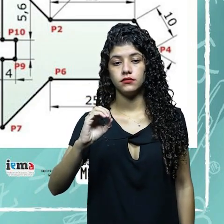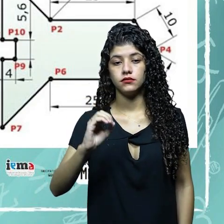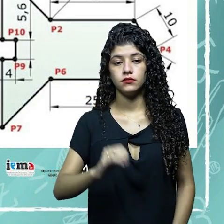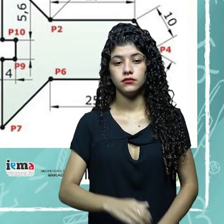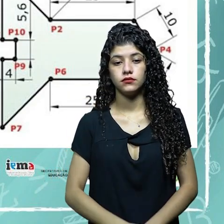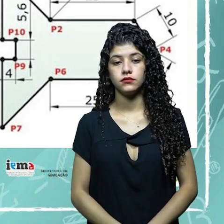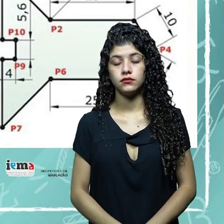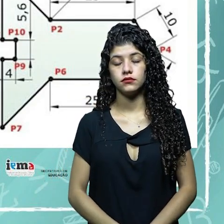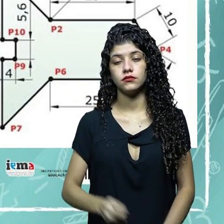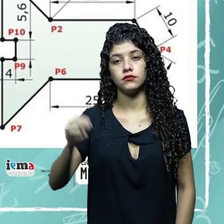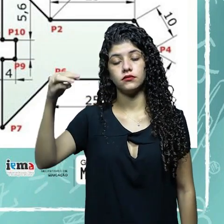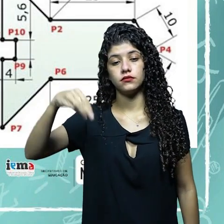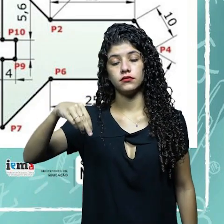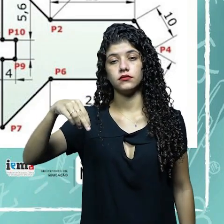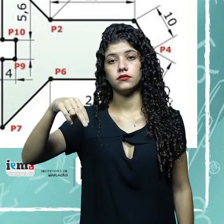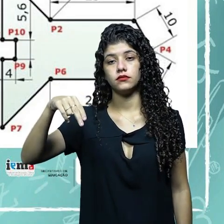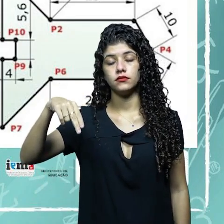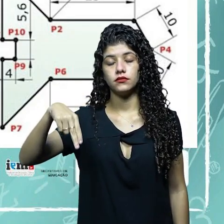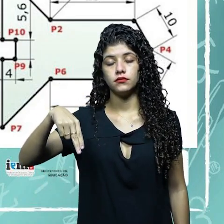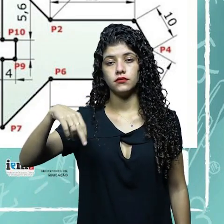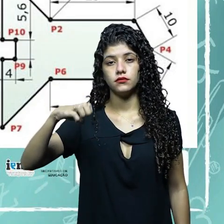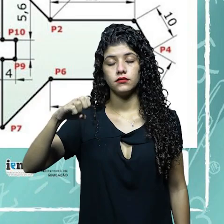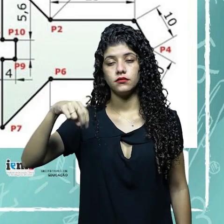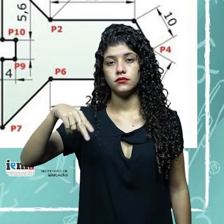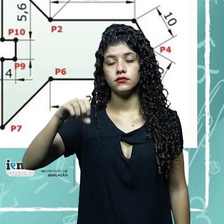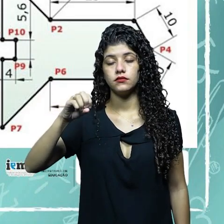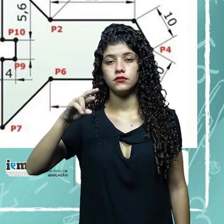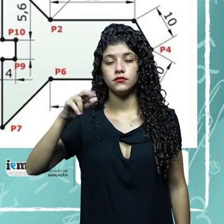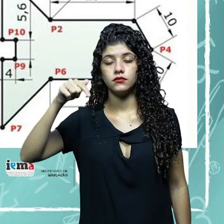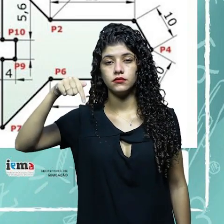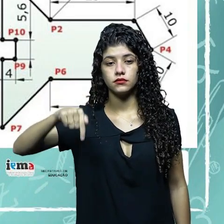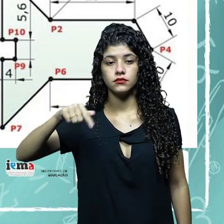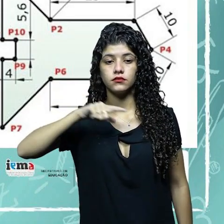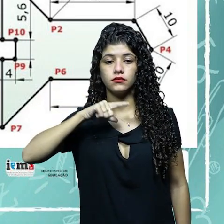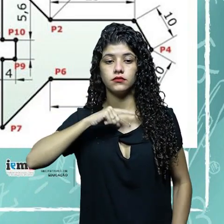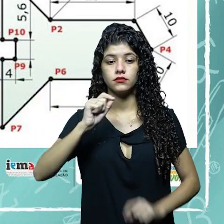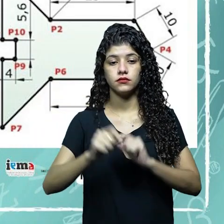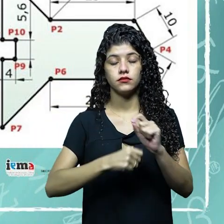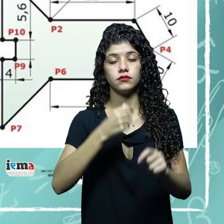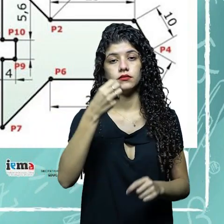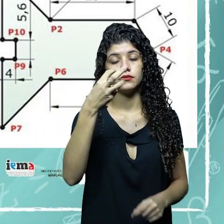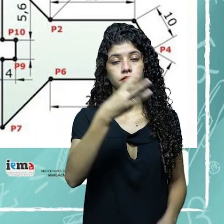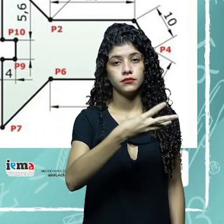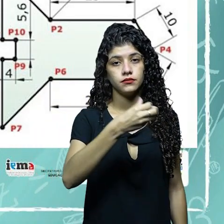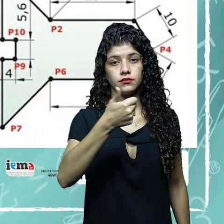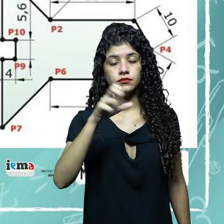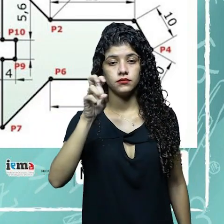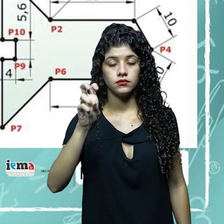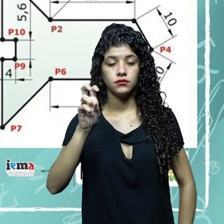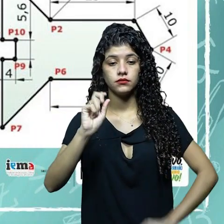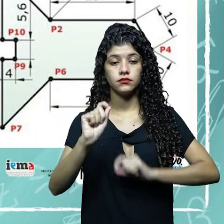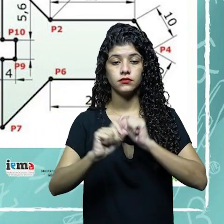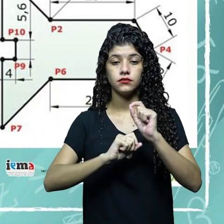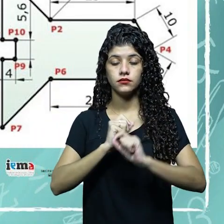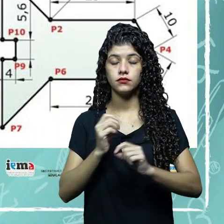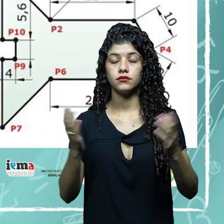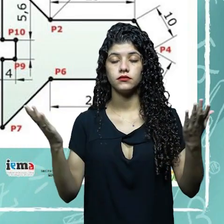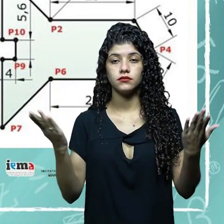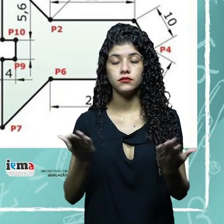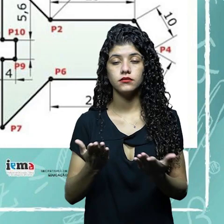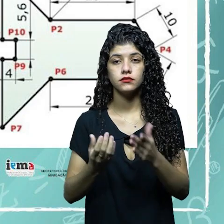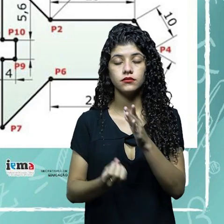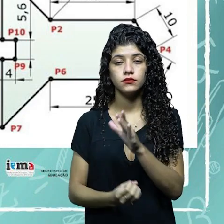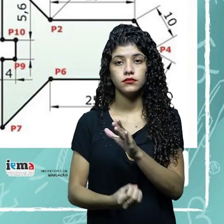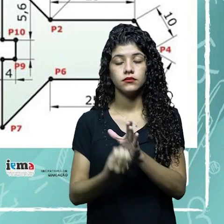esse ângulo de 315 graus, tá? Isso para formar esse ponto do P1